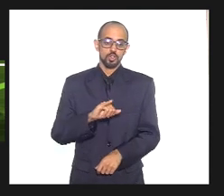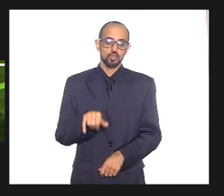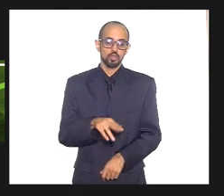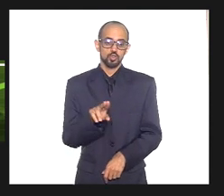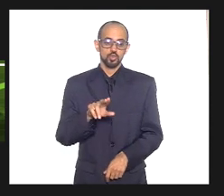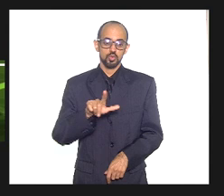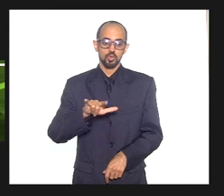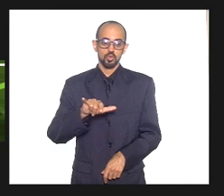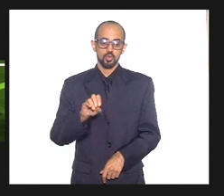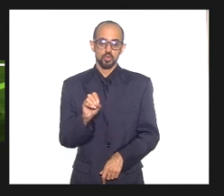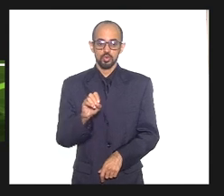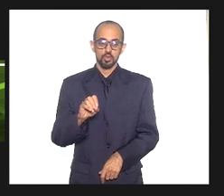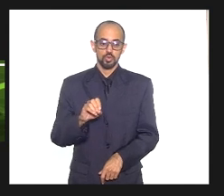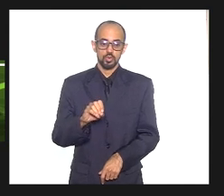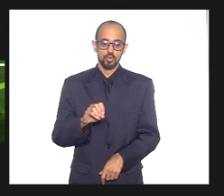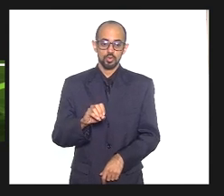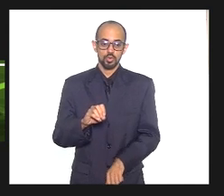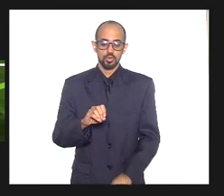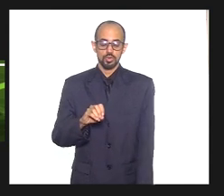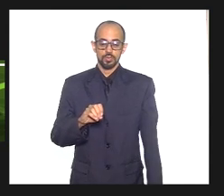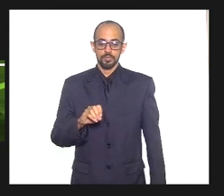César dos Santos Martins,